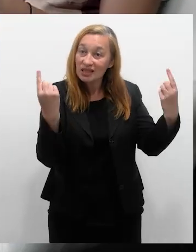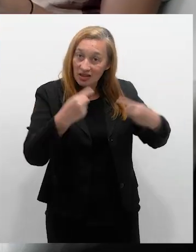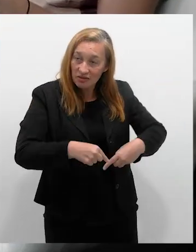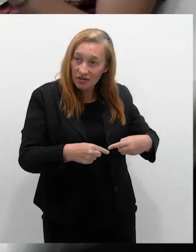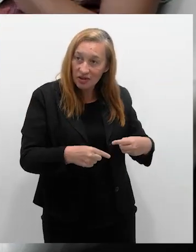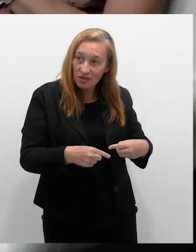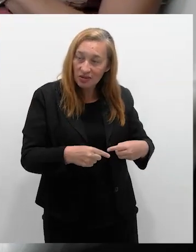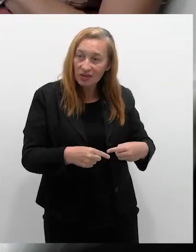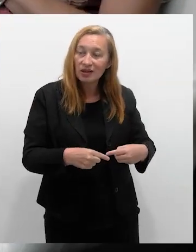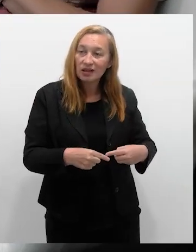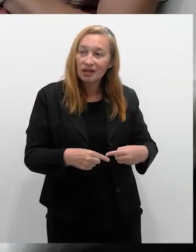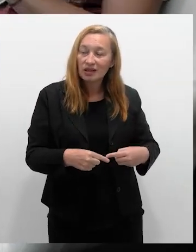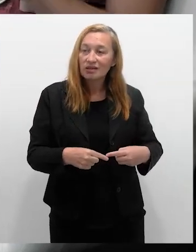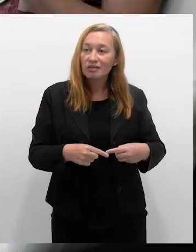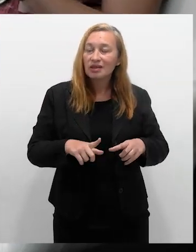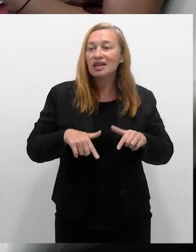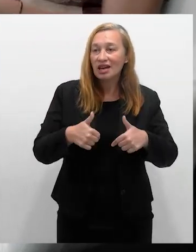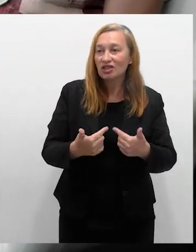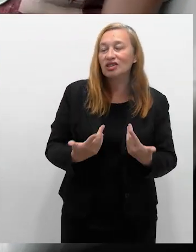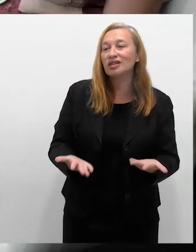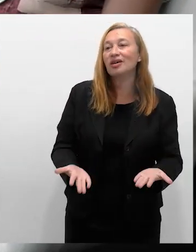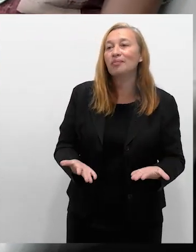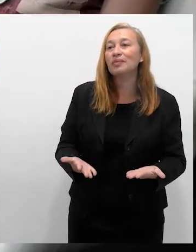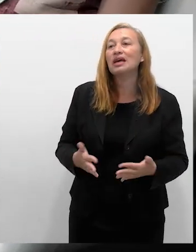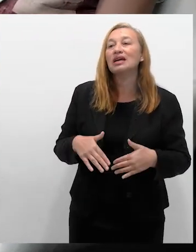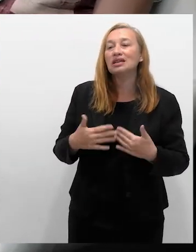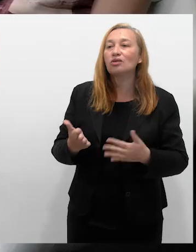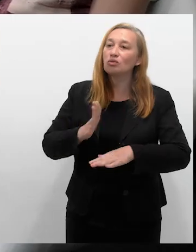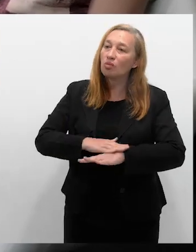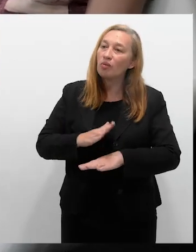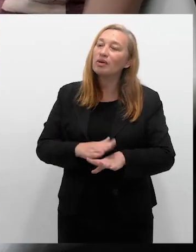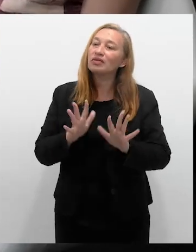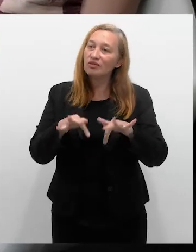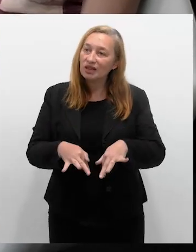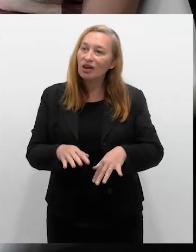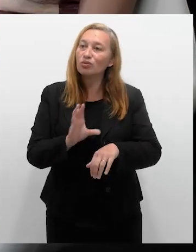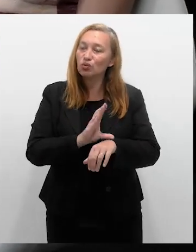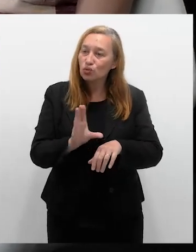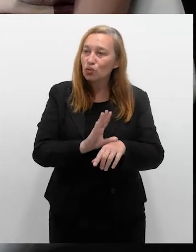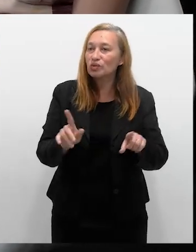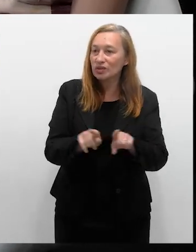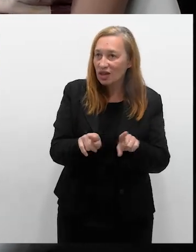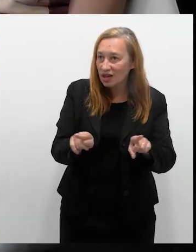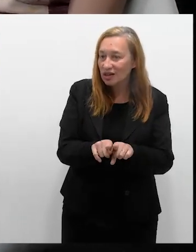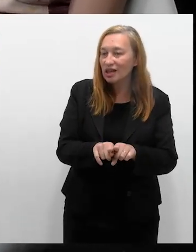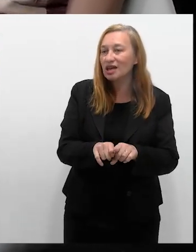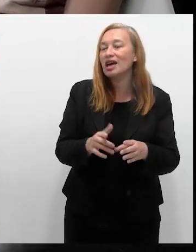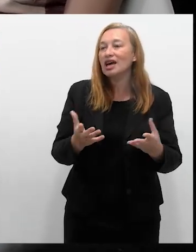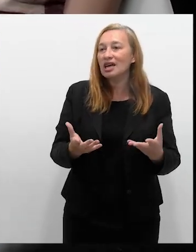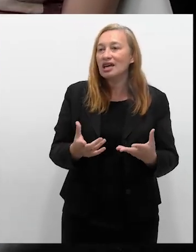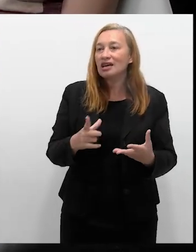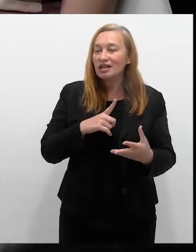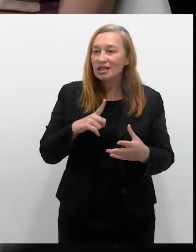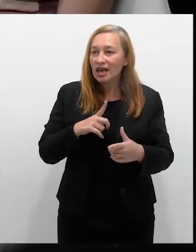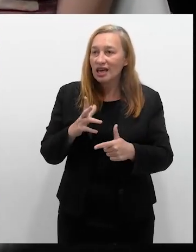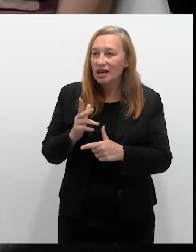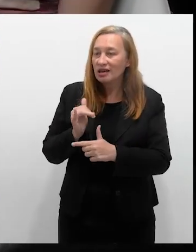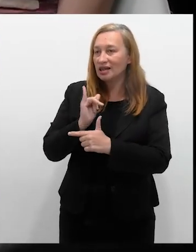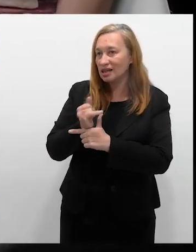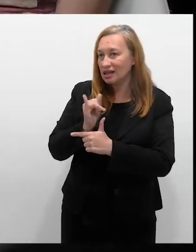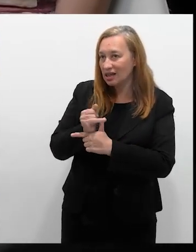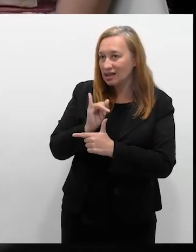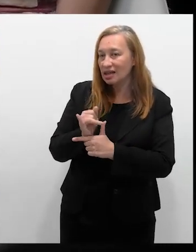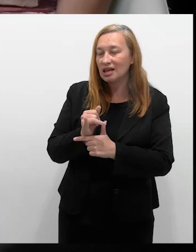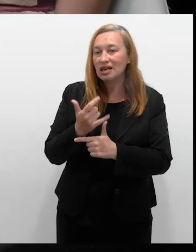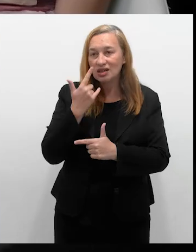com o mesmo desafio que eles tiveram que, né, lidar de alguma forma. Ah, que legal. E no momento final dos curtas também, né? Os curtas